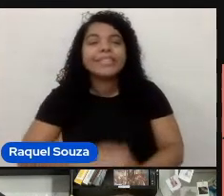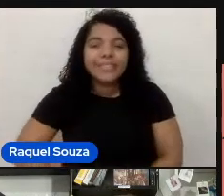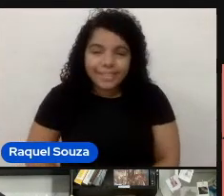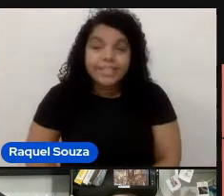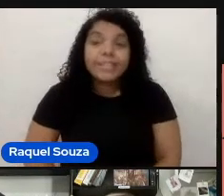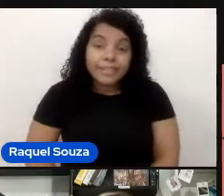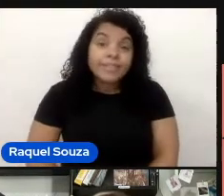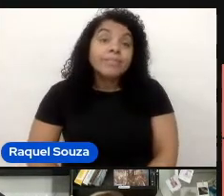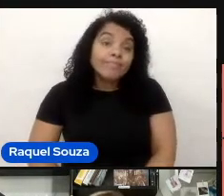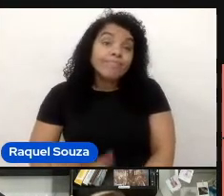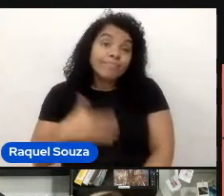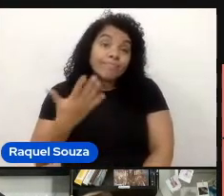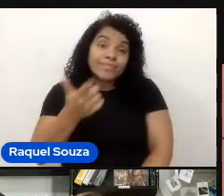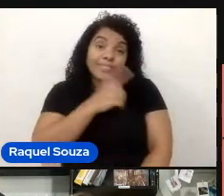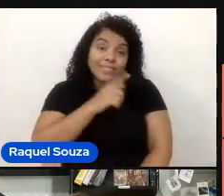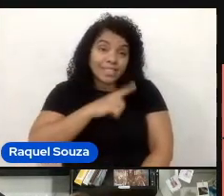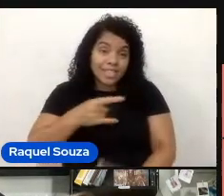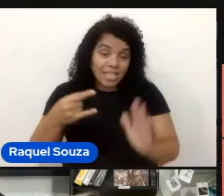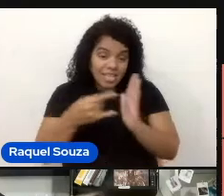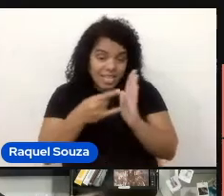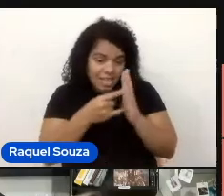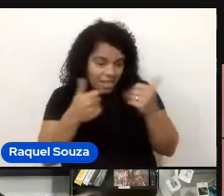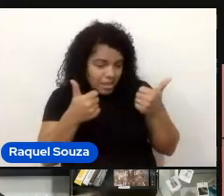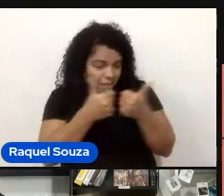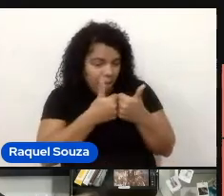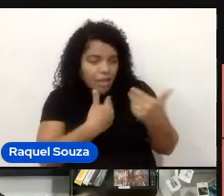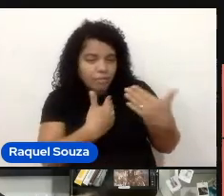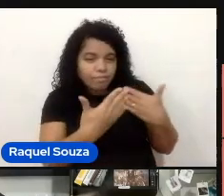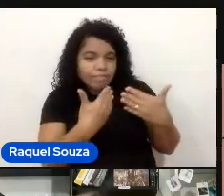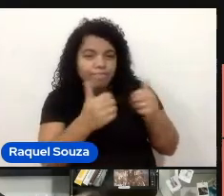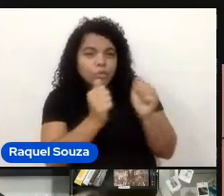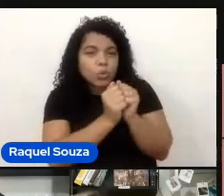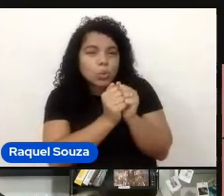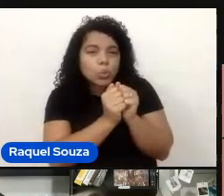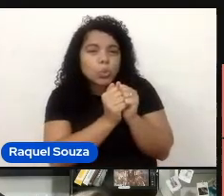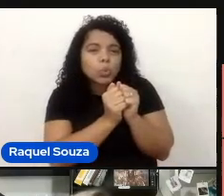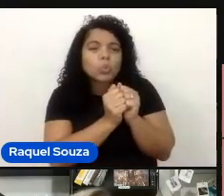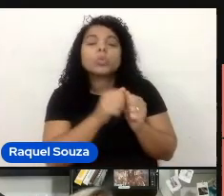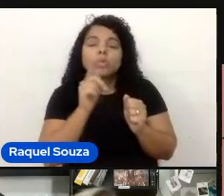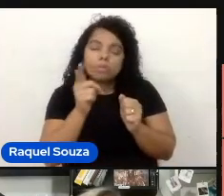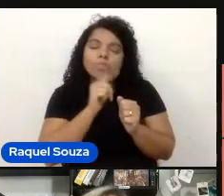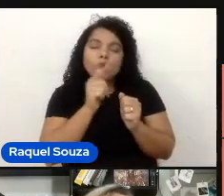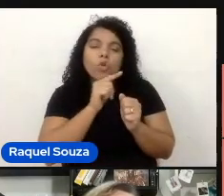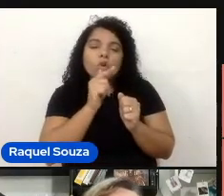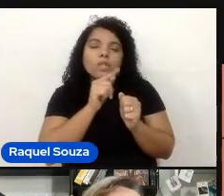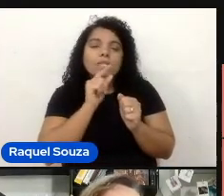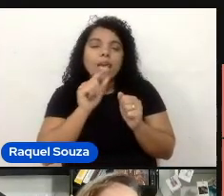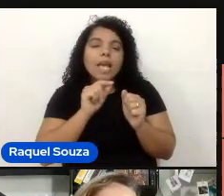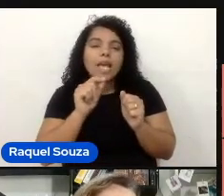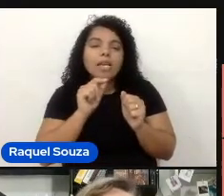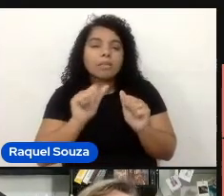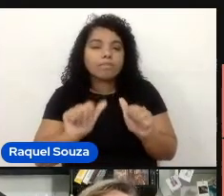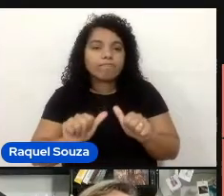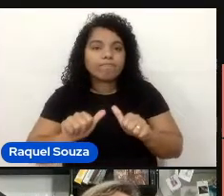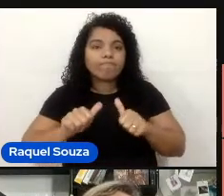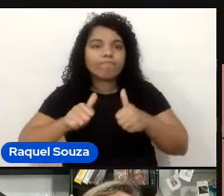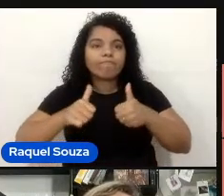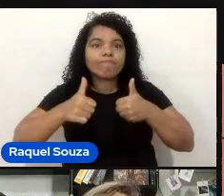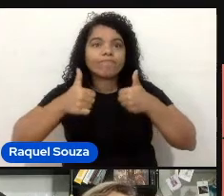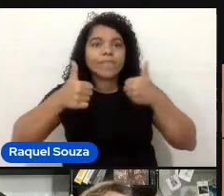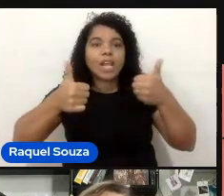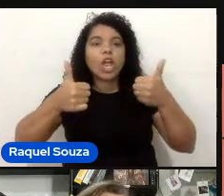trazer o desenvolvedor para mais perto, a gente consegue, com certeza, elevar o nível da